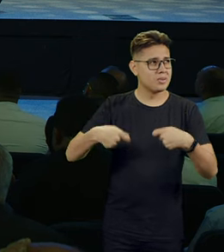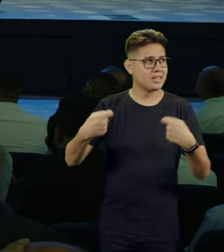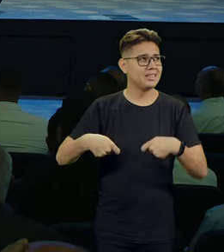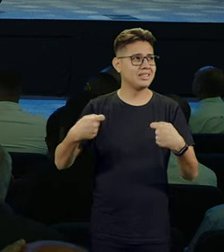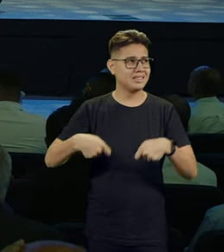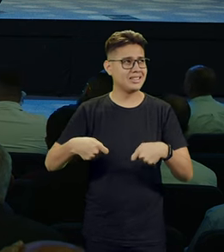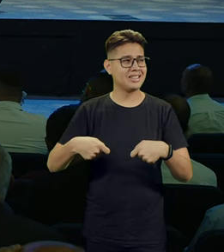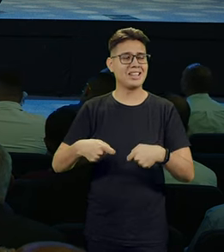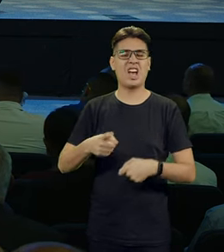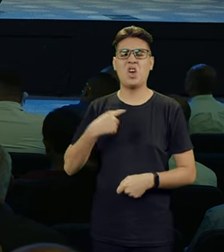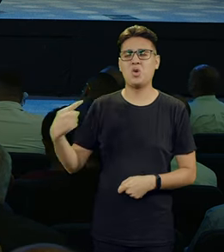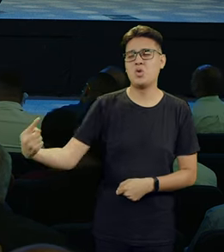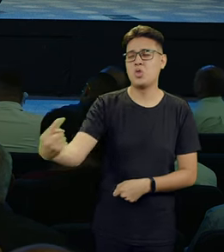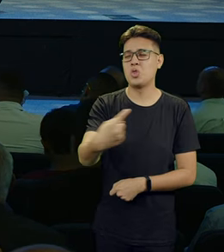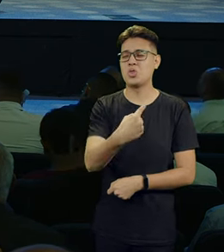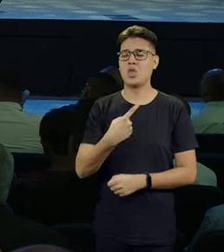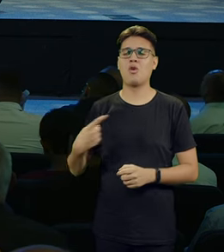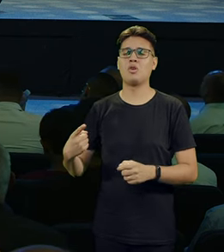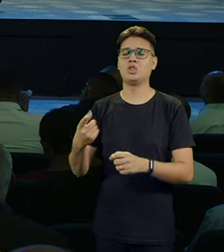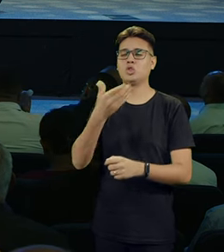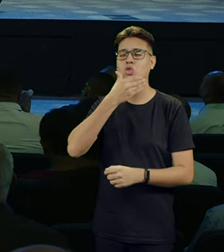você, homens do reino.